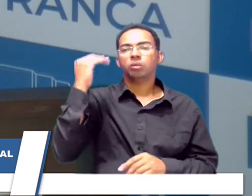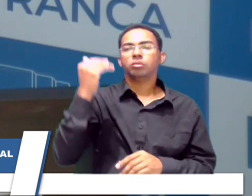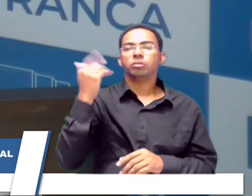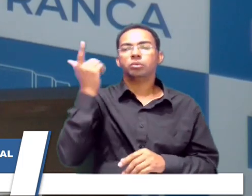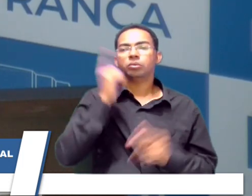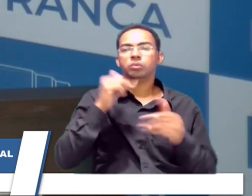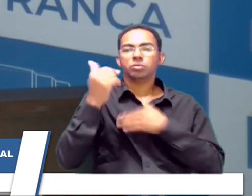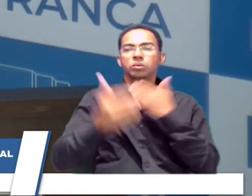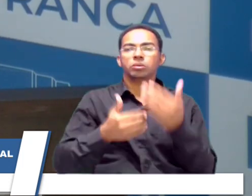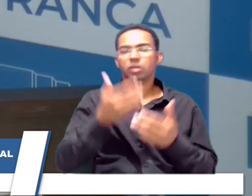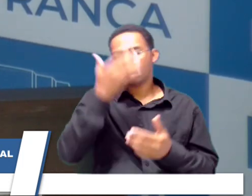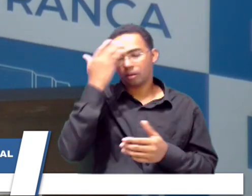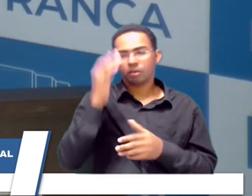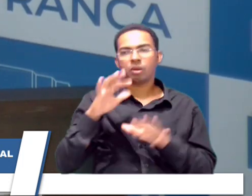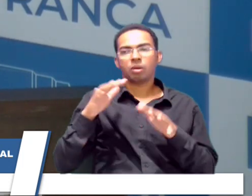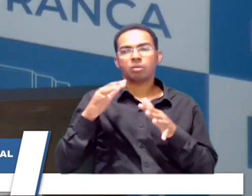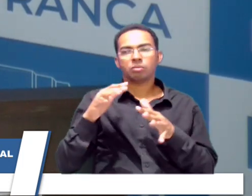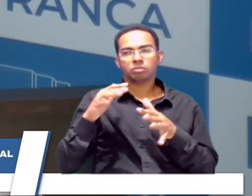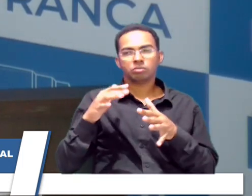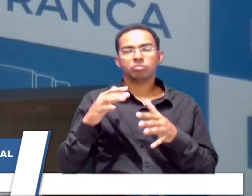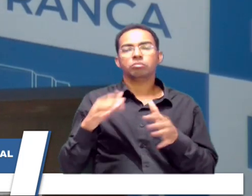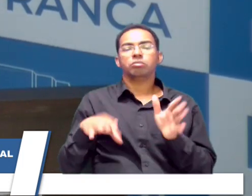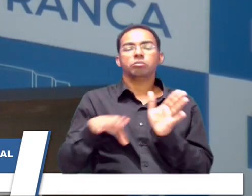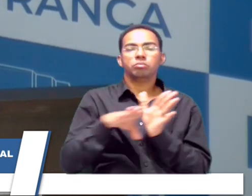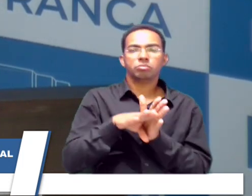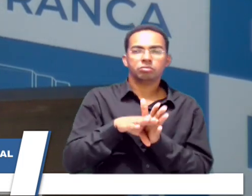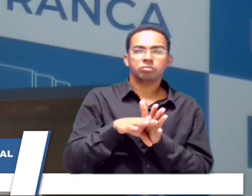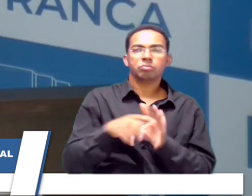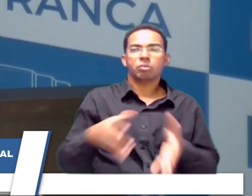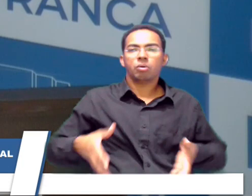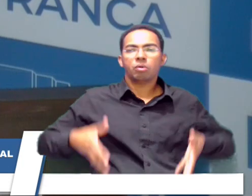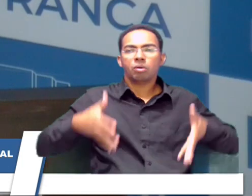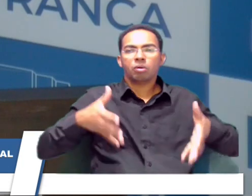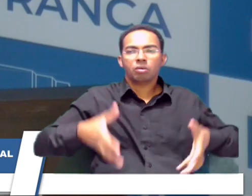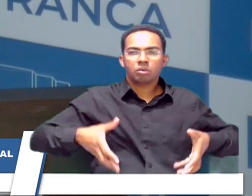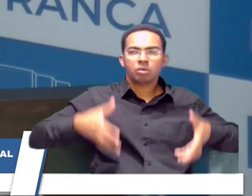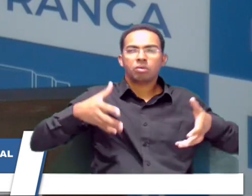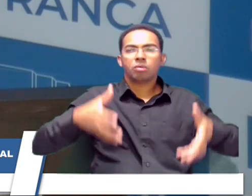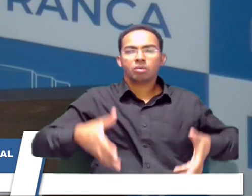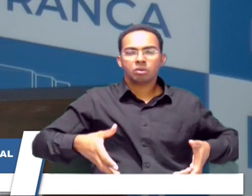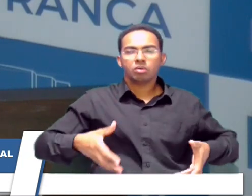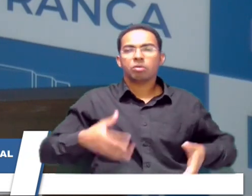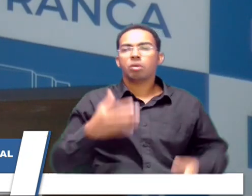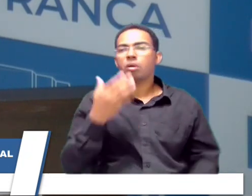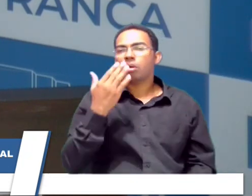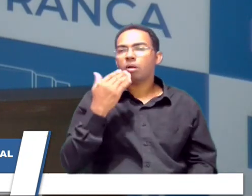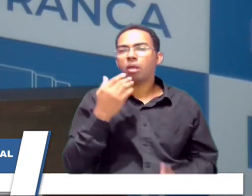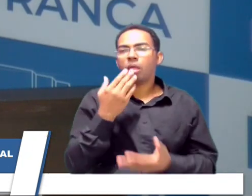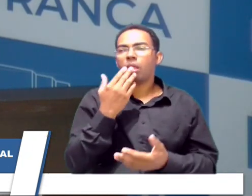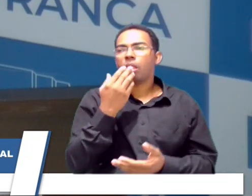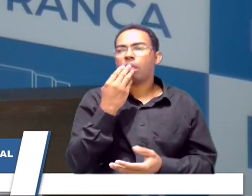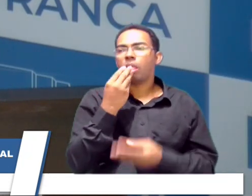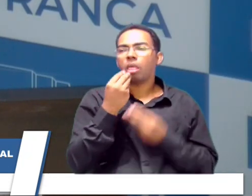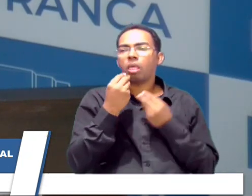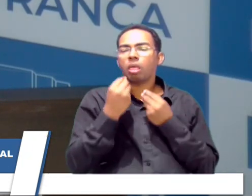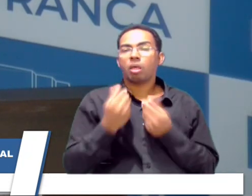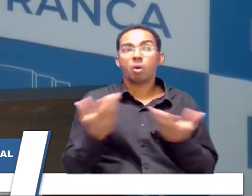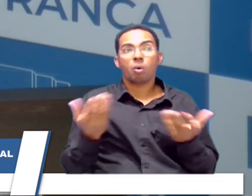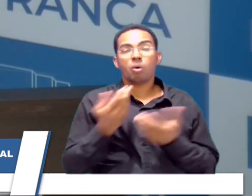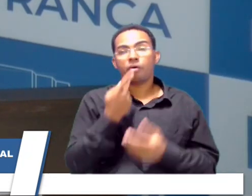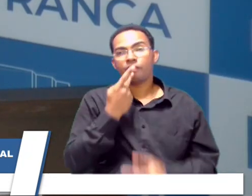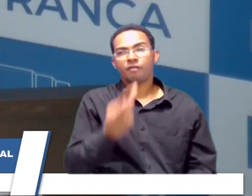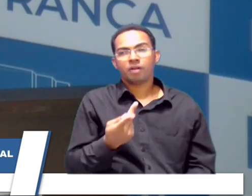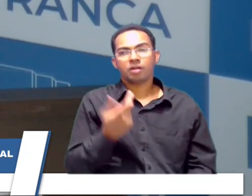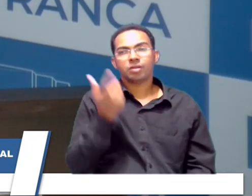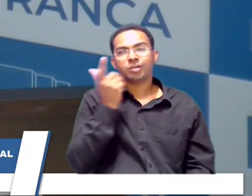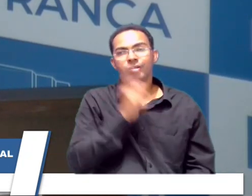que tem Parkinson, que chega de cadeira de roda, em alimentação pastosa, e hoje ela fala para mim que consegue